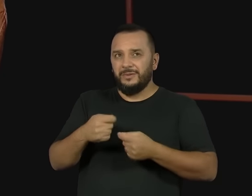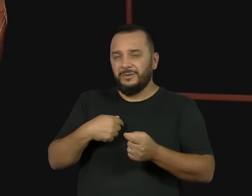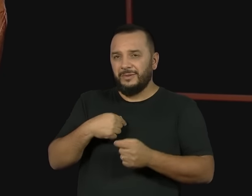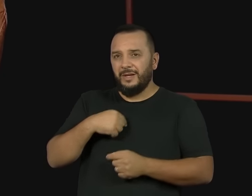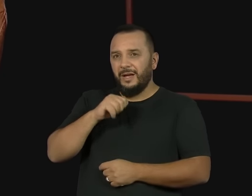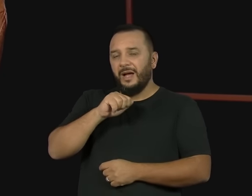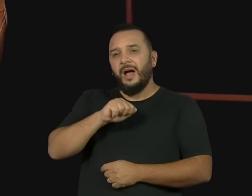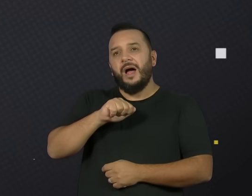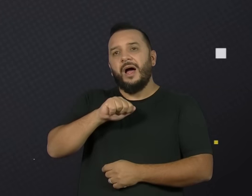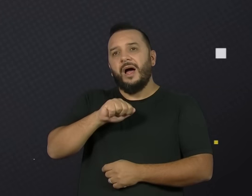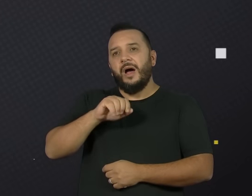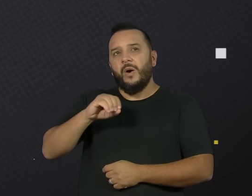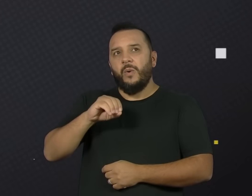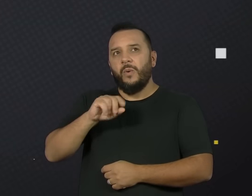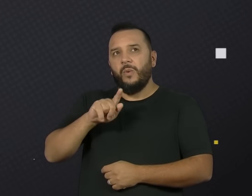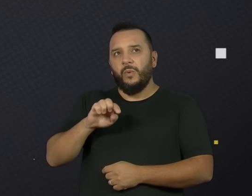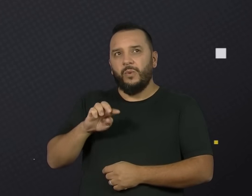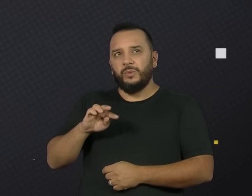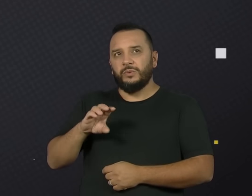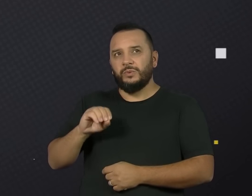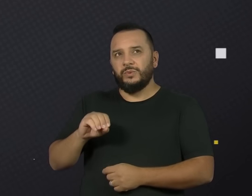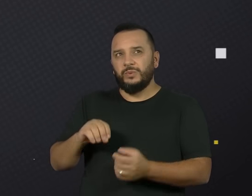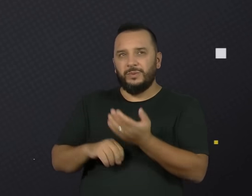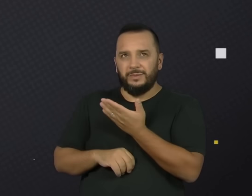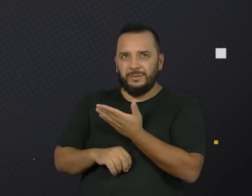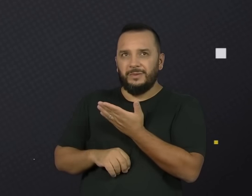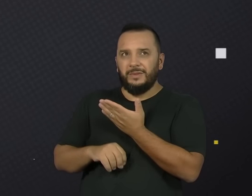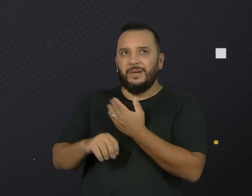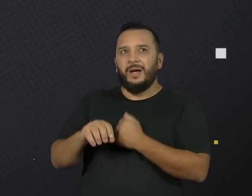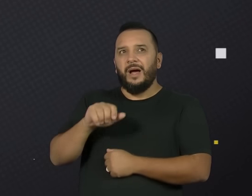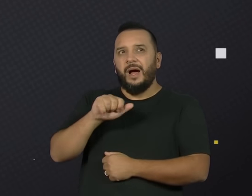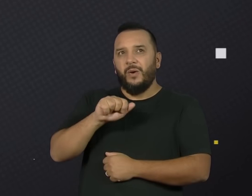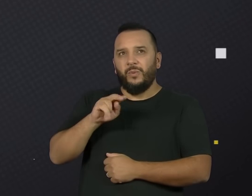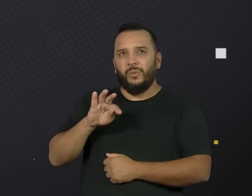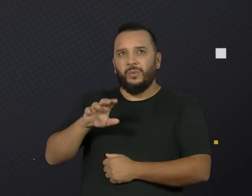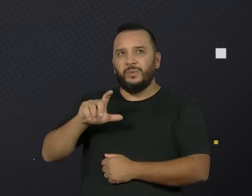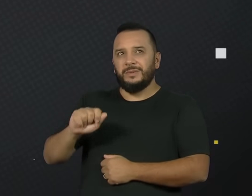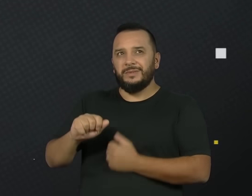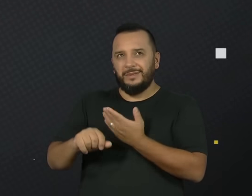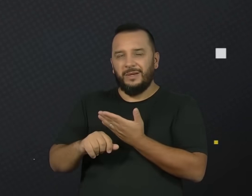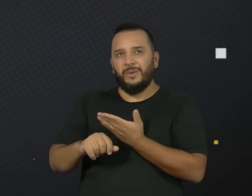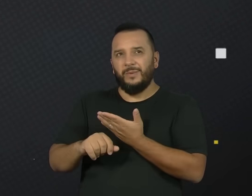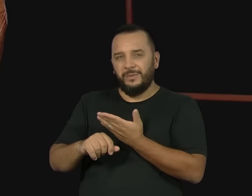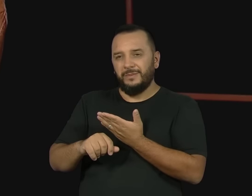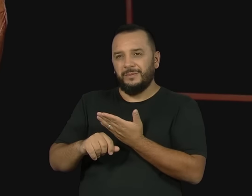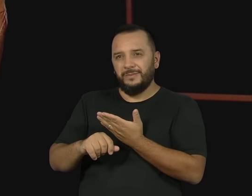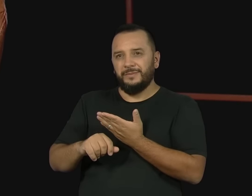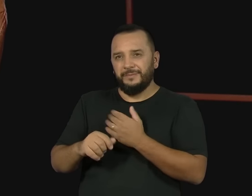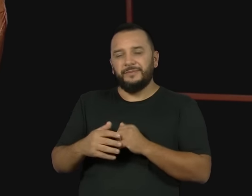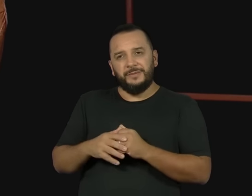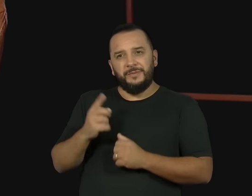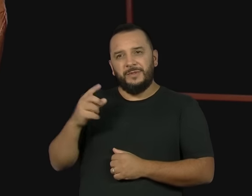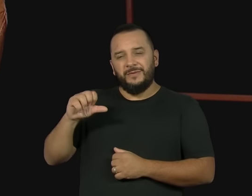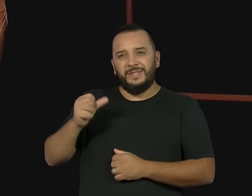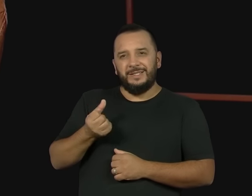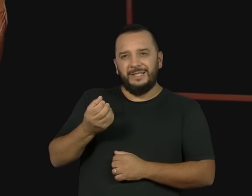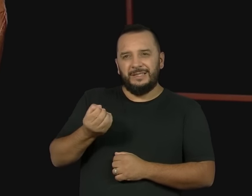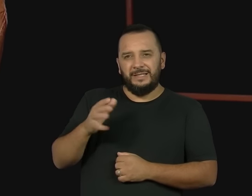Augusto Augusta, que era novidadeiro, né? Quer dizer, uma coisa anos 60, né?